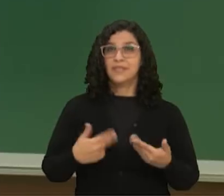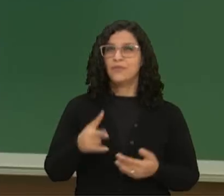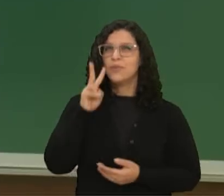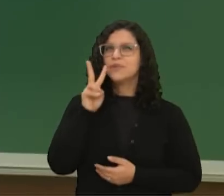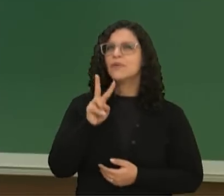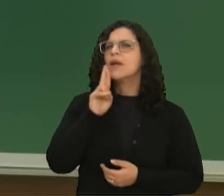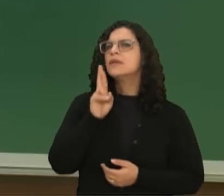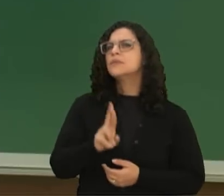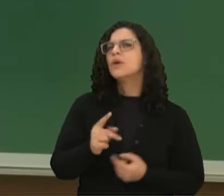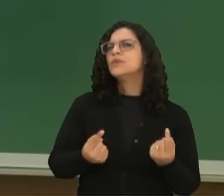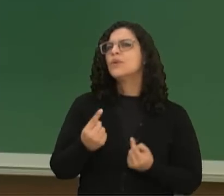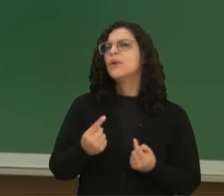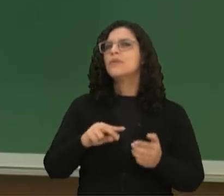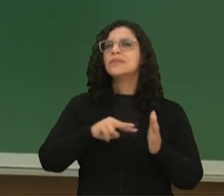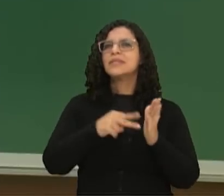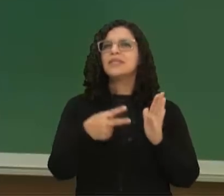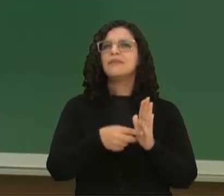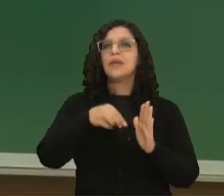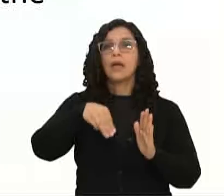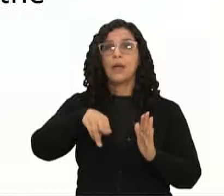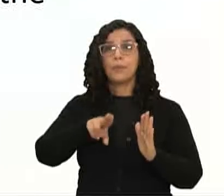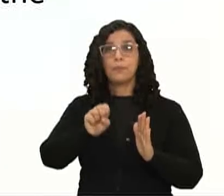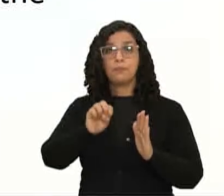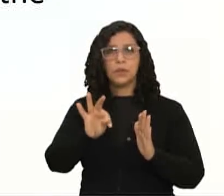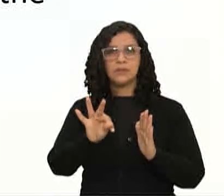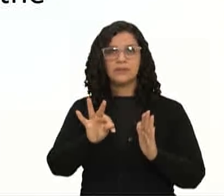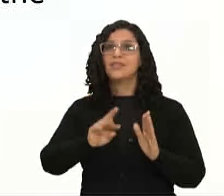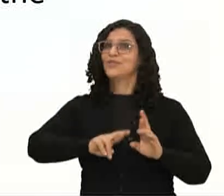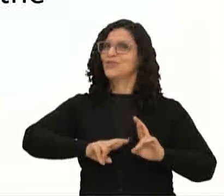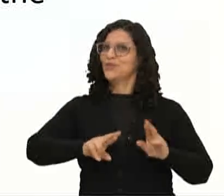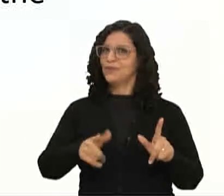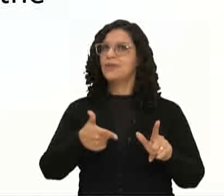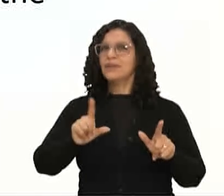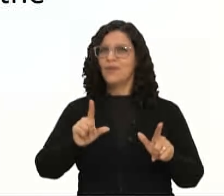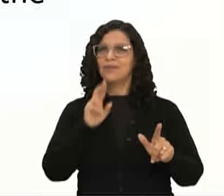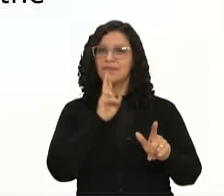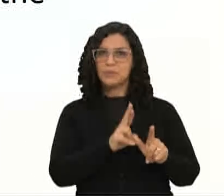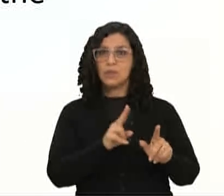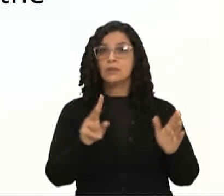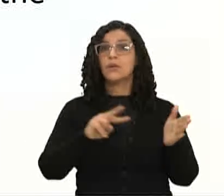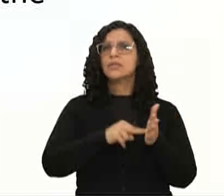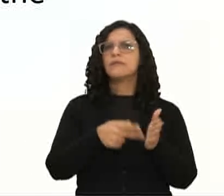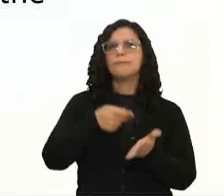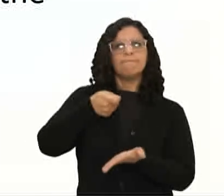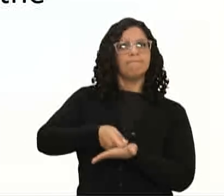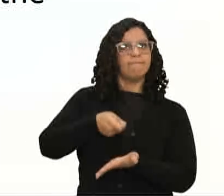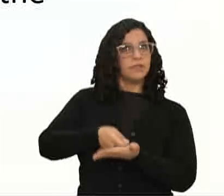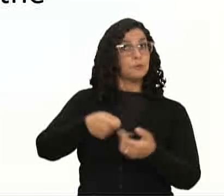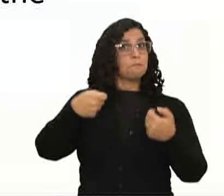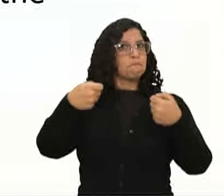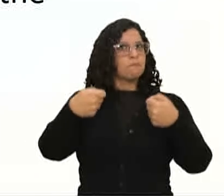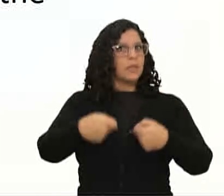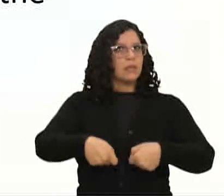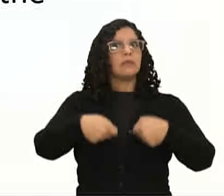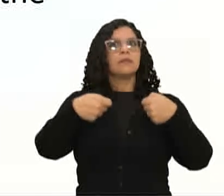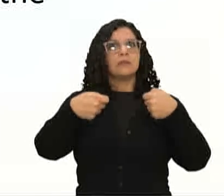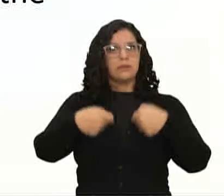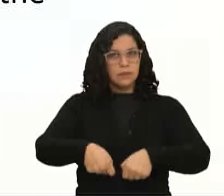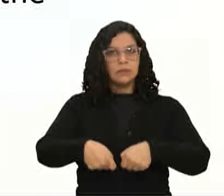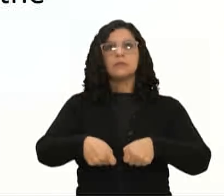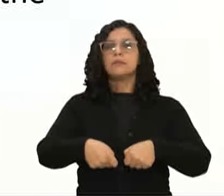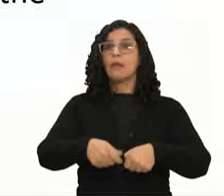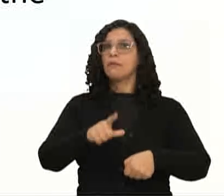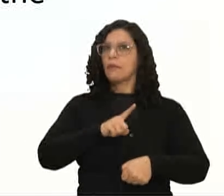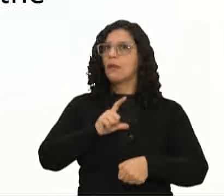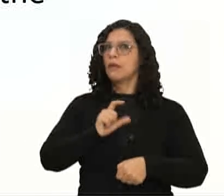vamos ver lá qual é o sentido do must nesse caso. Já é diferente da outra. Aqui o must é uma obrigação. Ó, minha professora disse que você